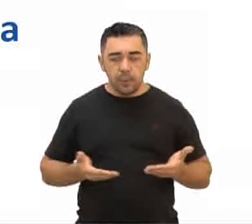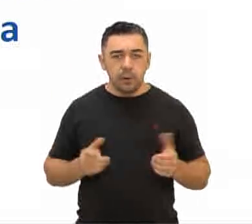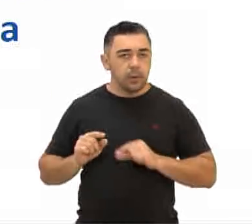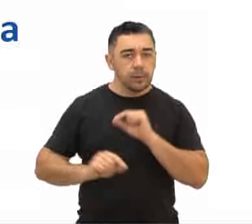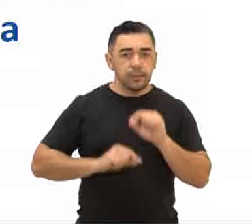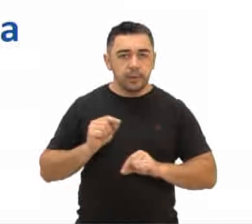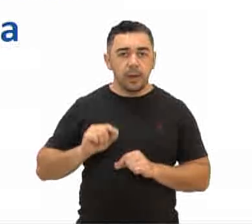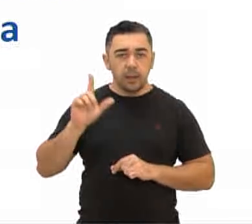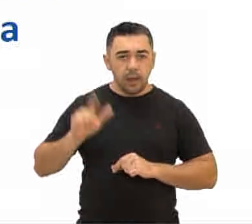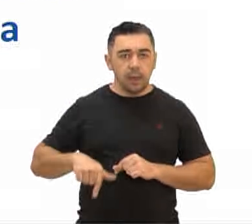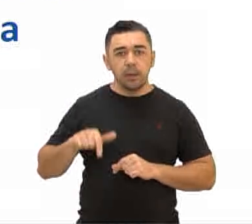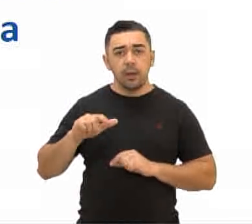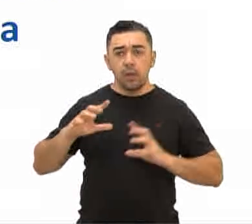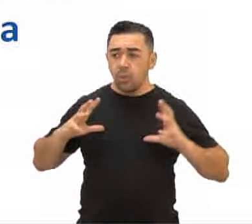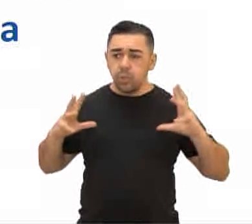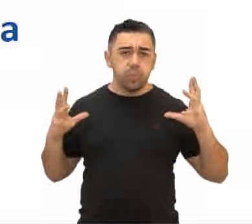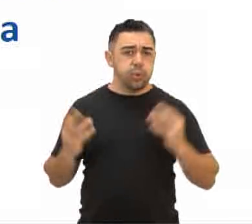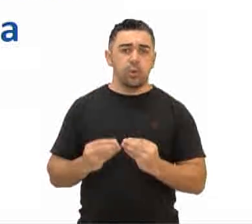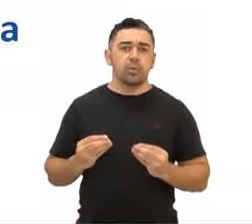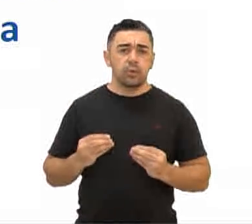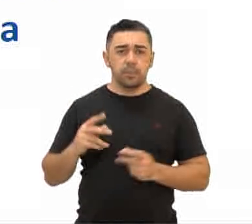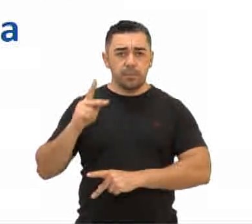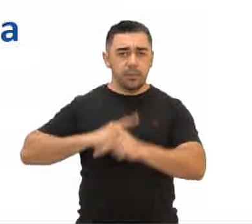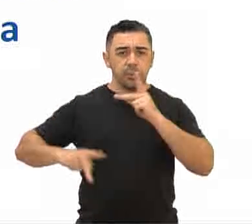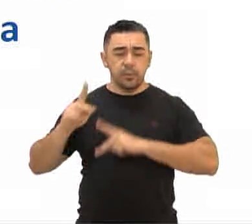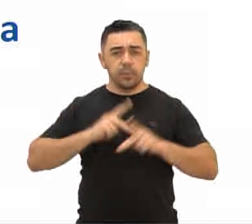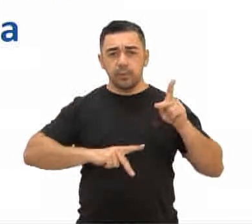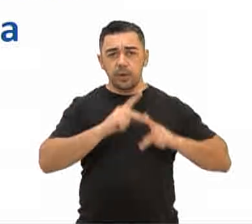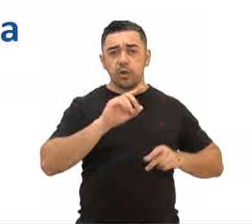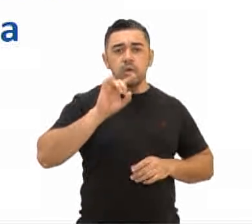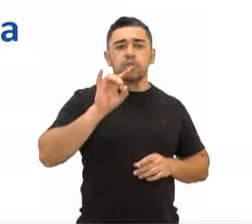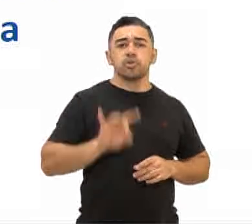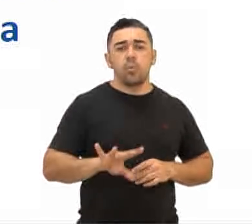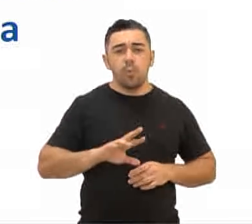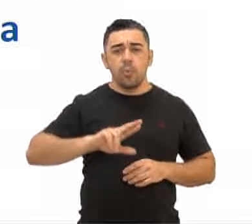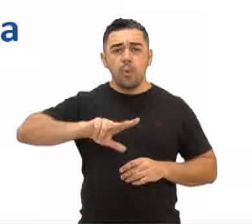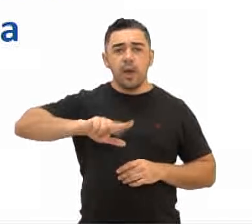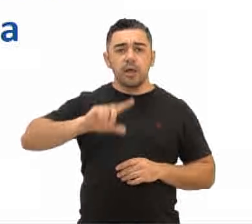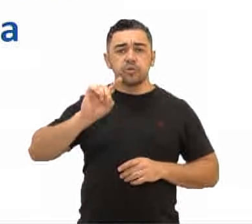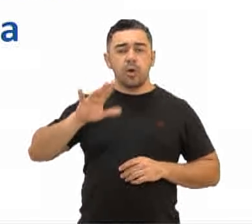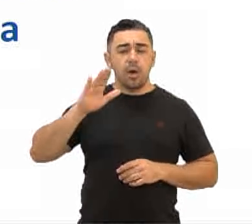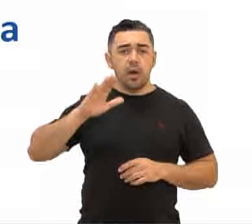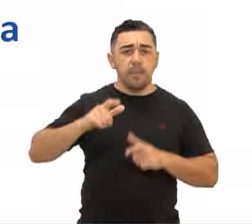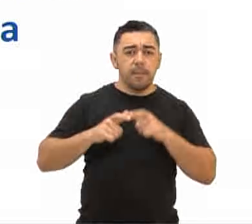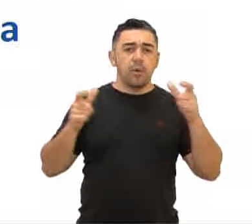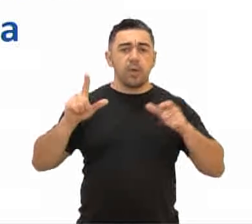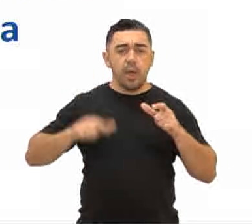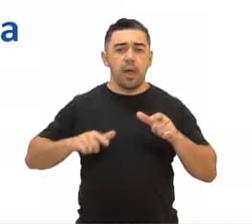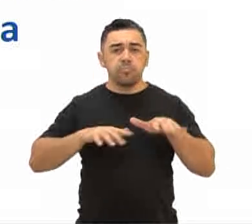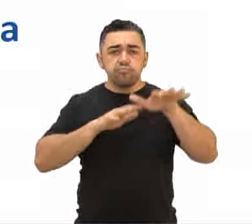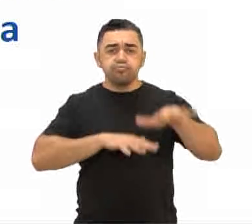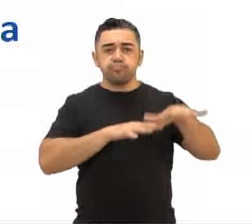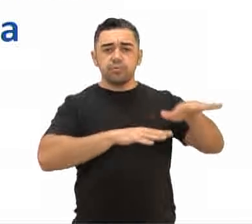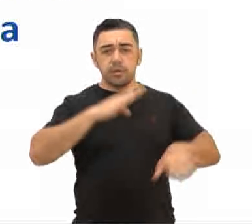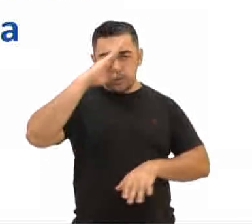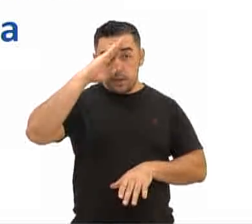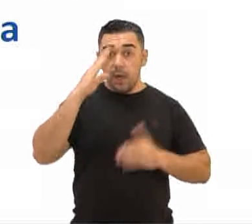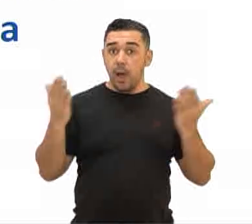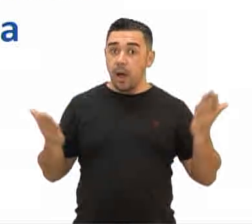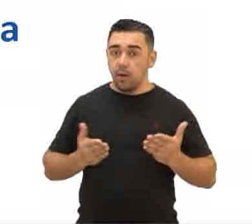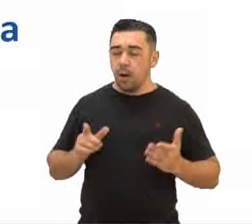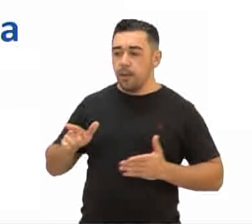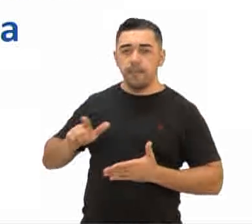envolviam toda a população, não apenas militares, como a maior parte das guerras até então. Atingir